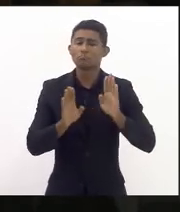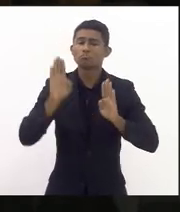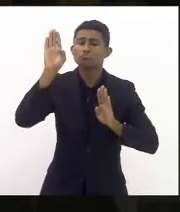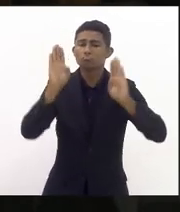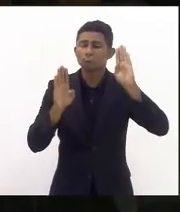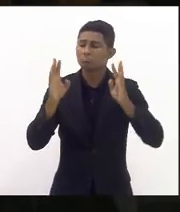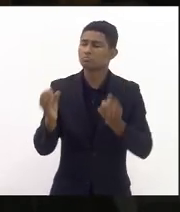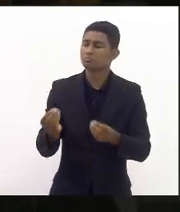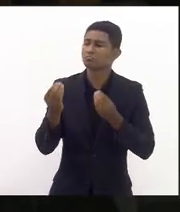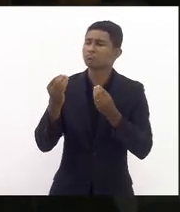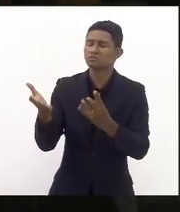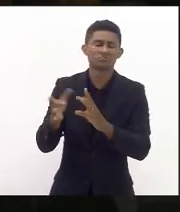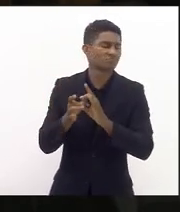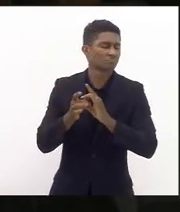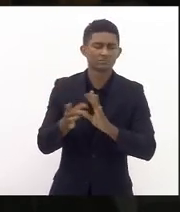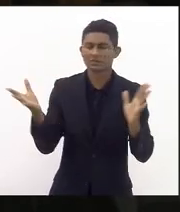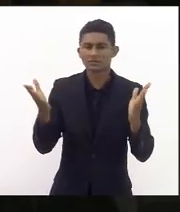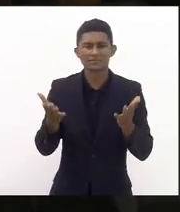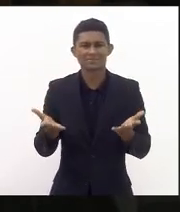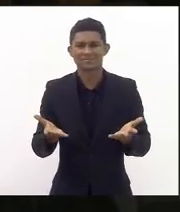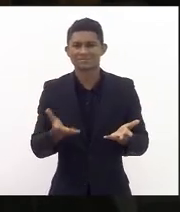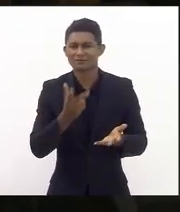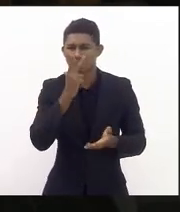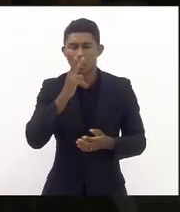licença assim,